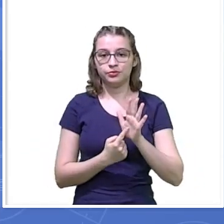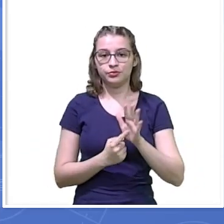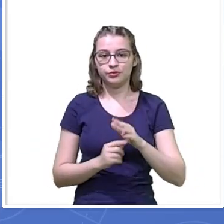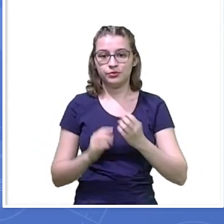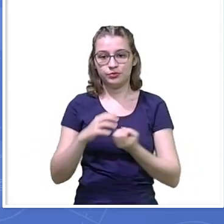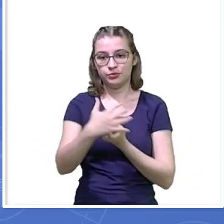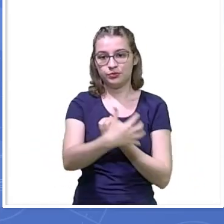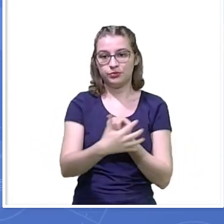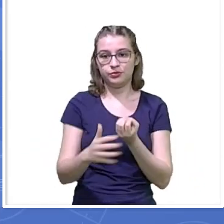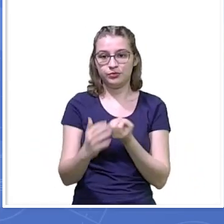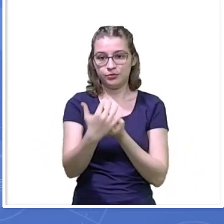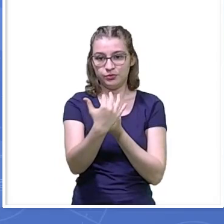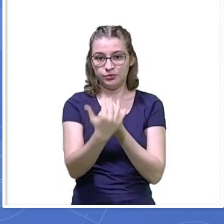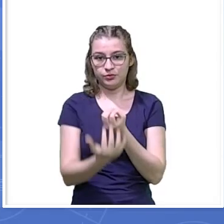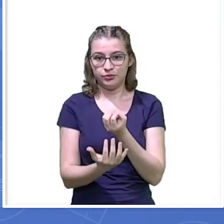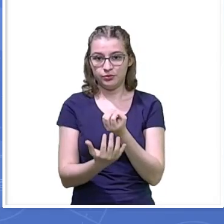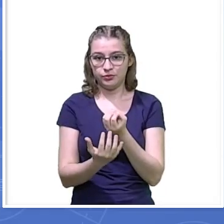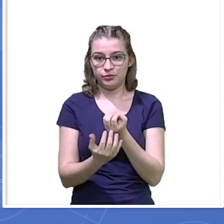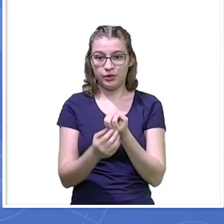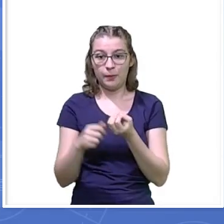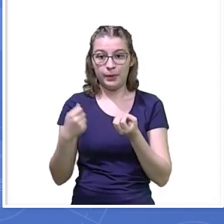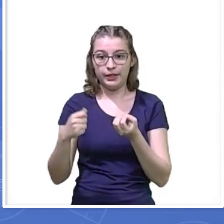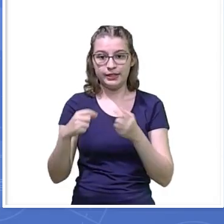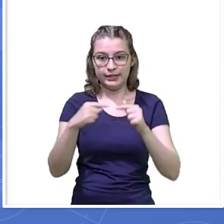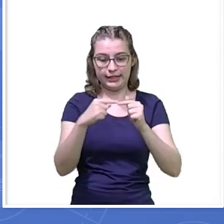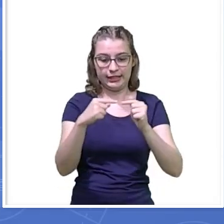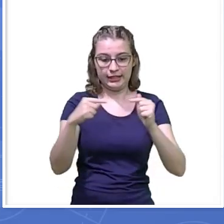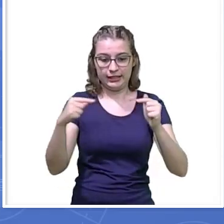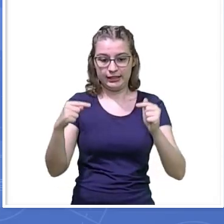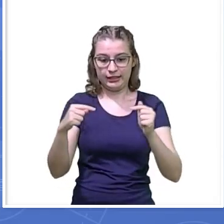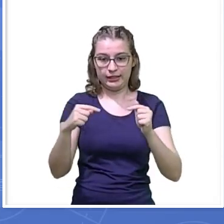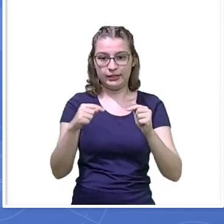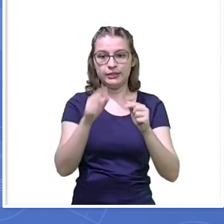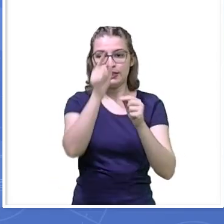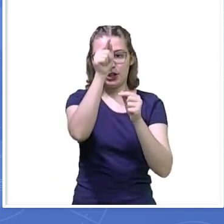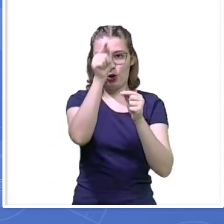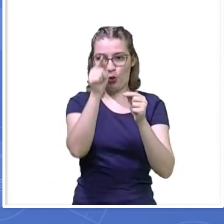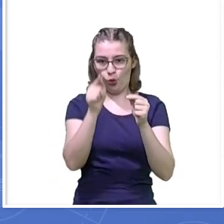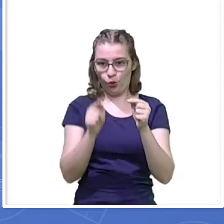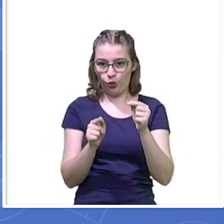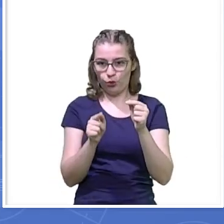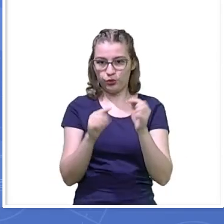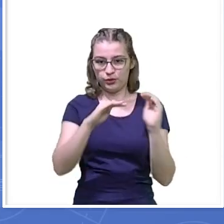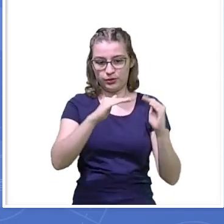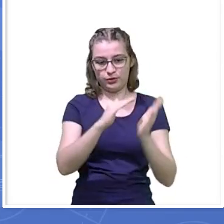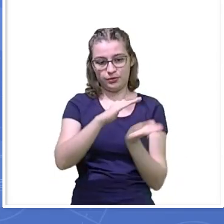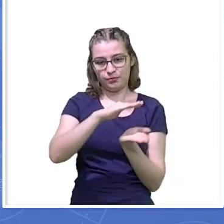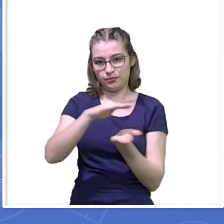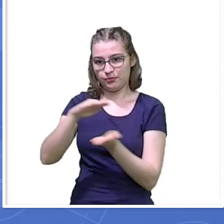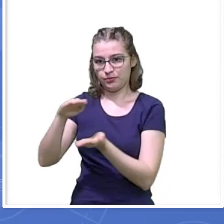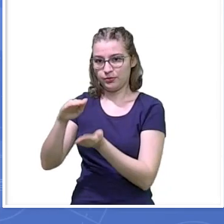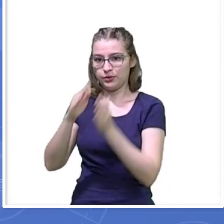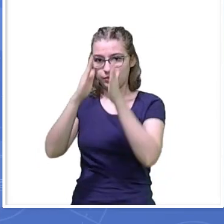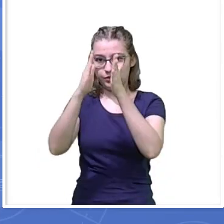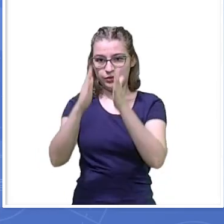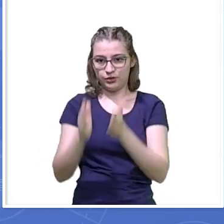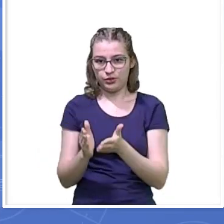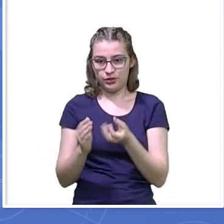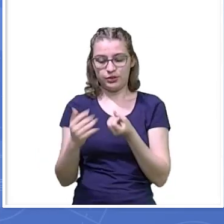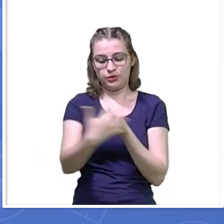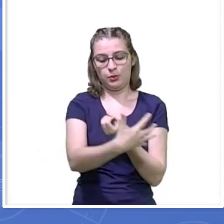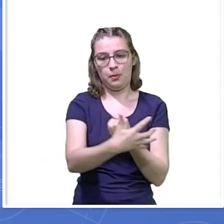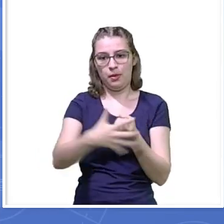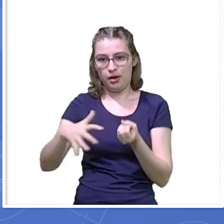coordenadas geográficas ele é baseado em linhas e colunas, né? Linhas e colunas são os paralelos e os